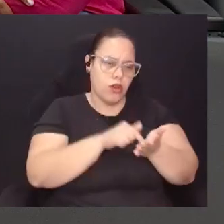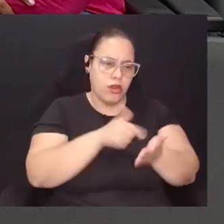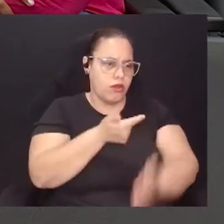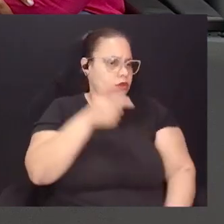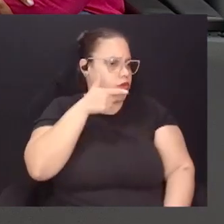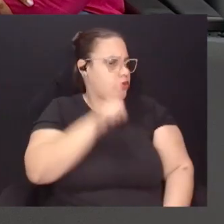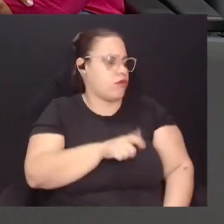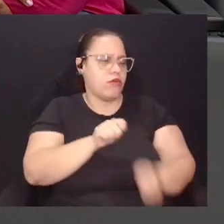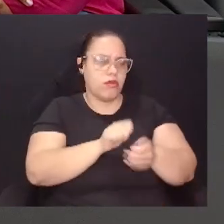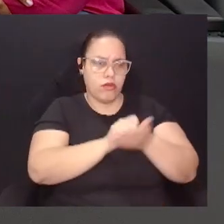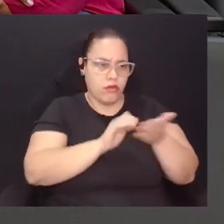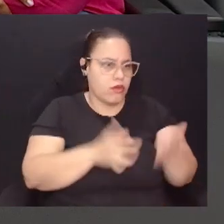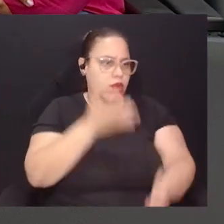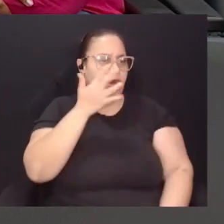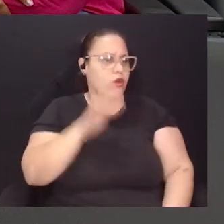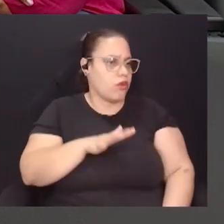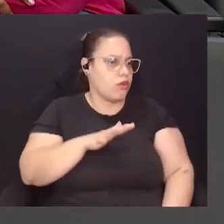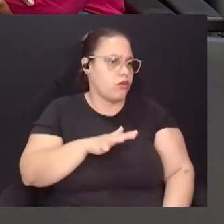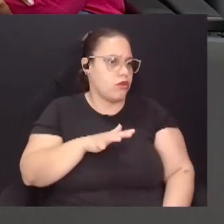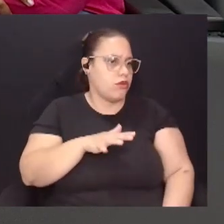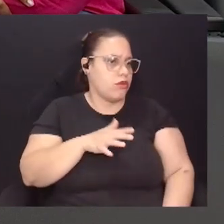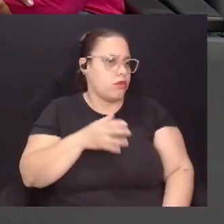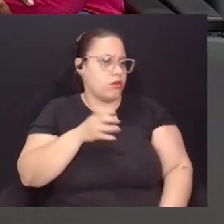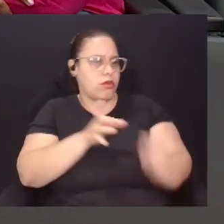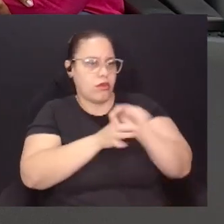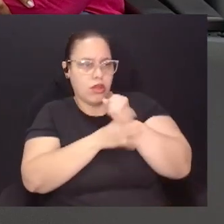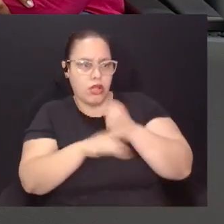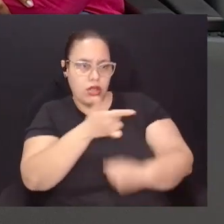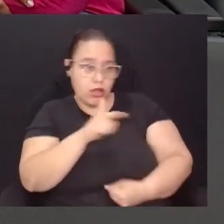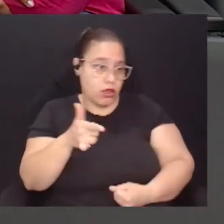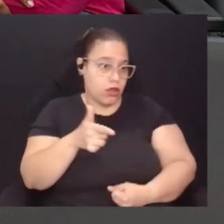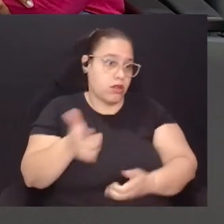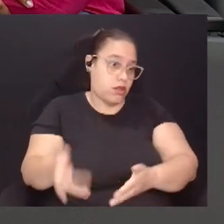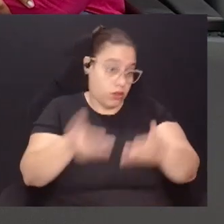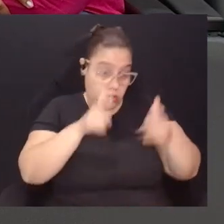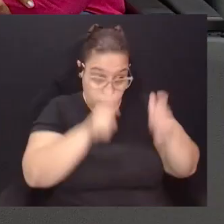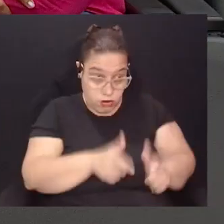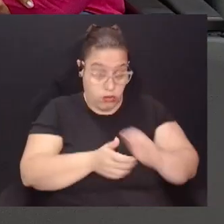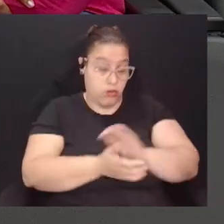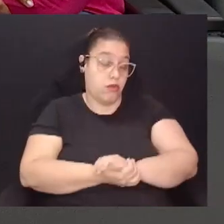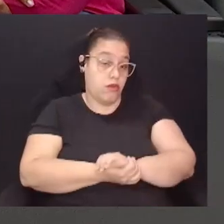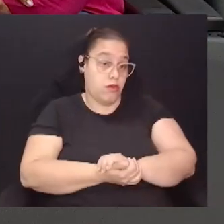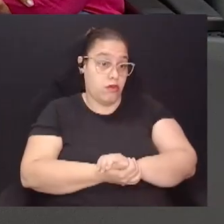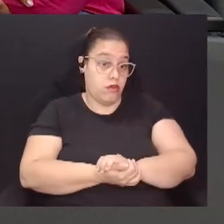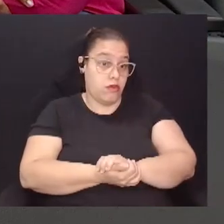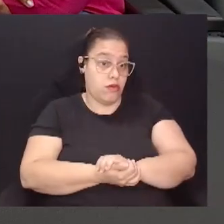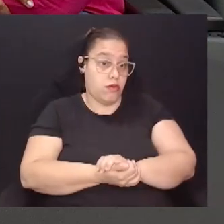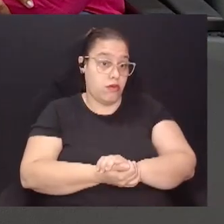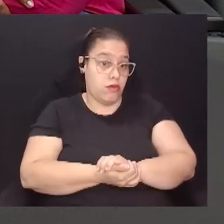aqui, mas eu não consigo fazer atividade porque é com crianças, né? E aí eu me sinto inseguro também para trazer para esse ambiente.